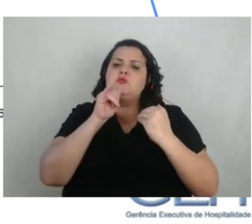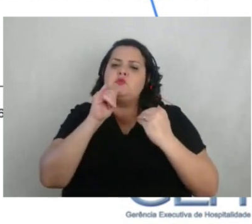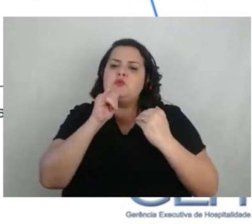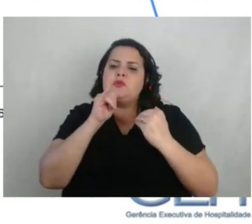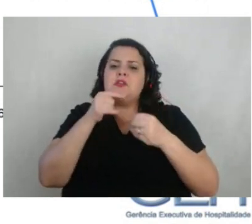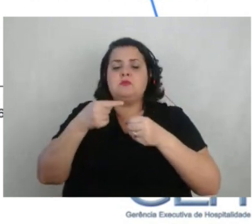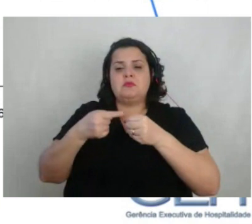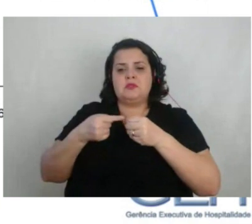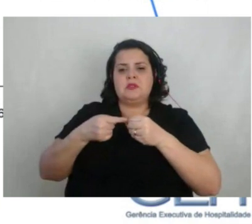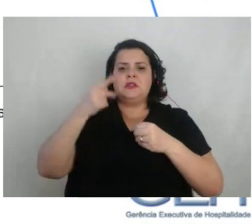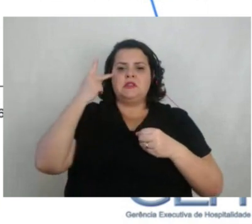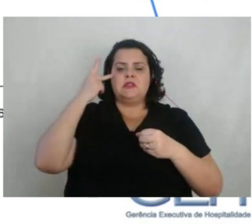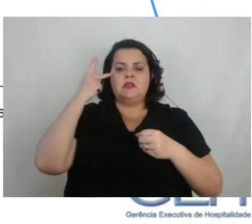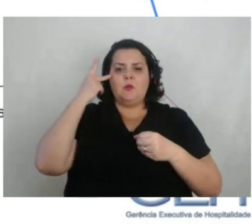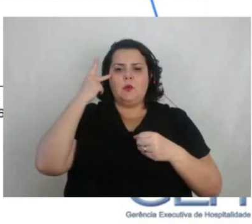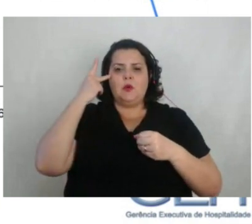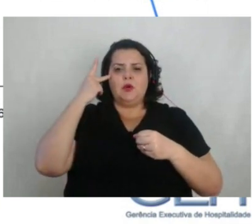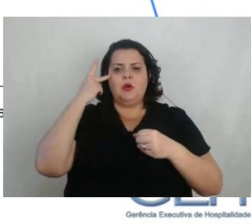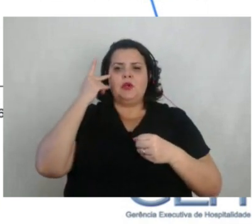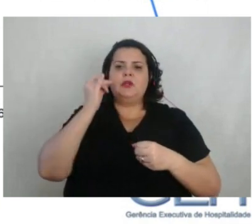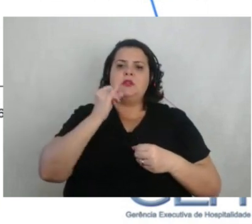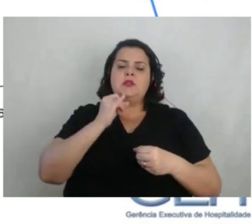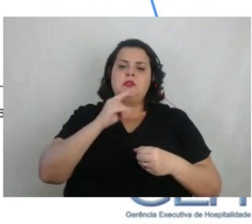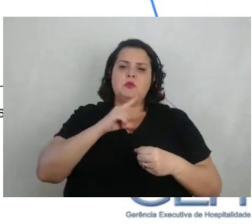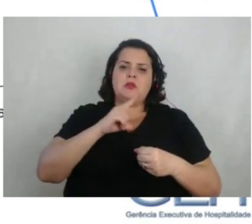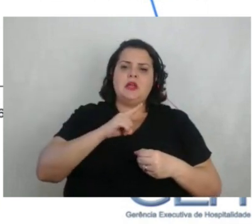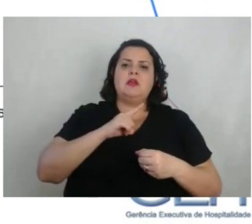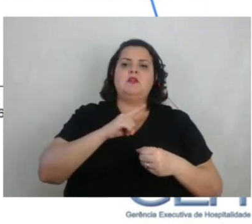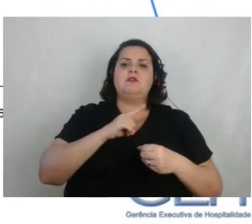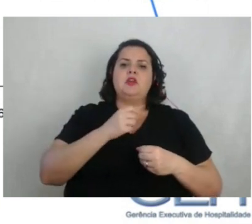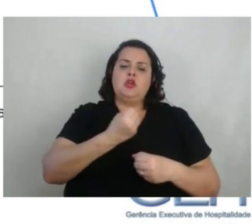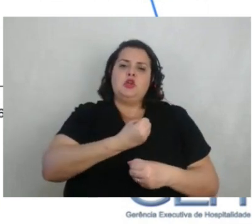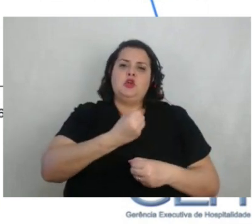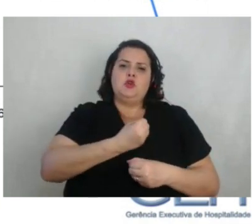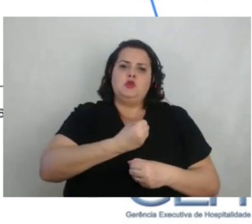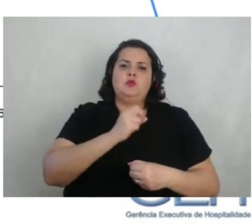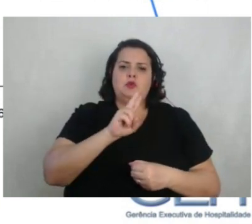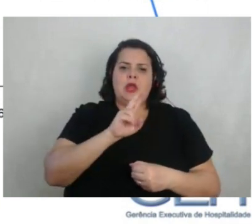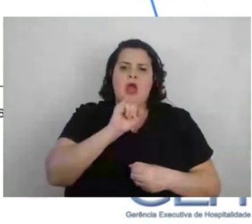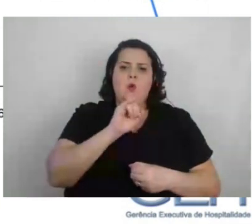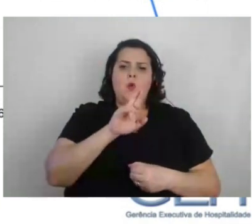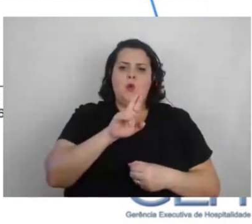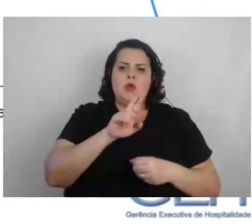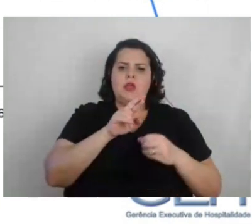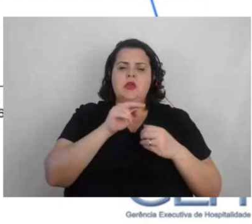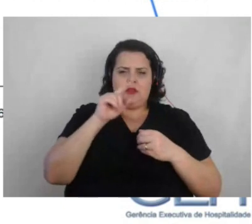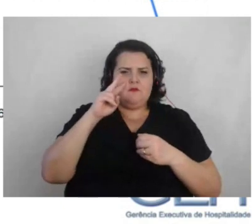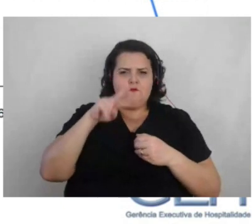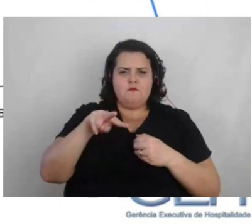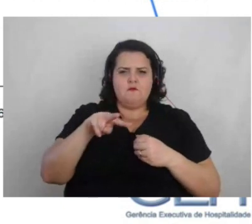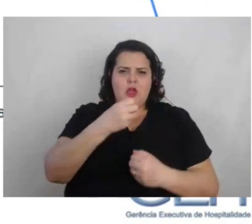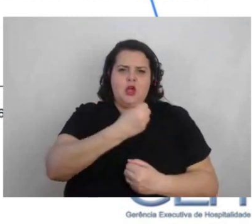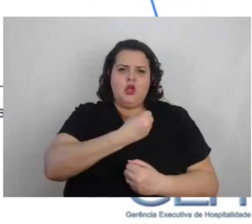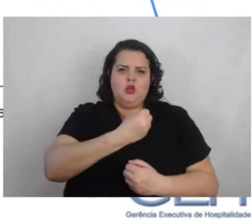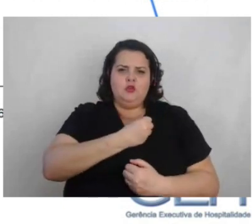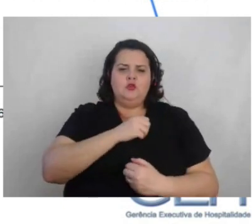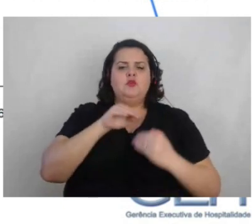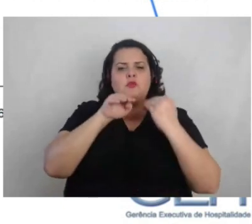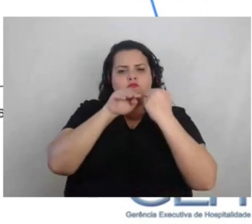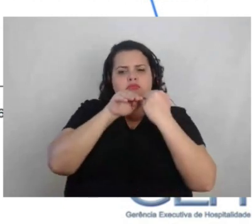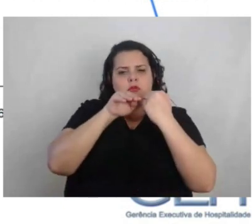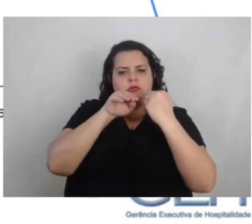número de atendimentos por semana da nossa UIR. Tem uma curva mais estável aqui. Claro que a gente não